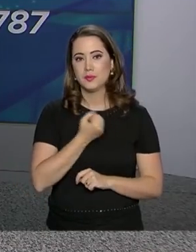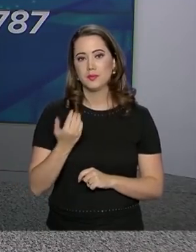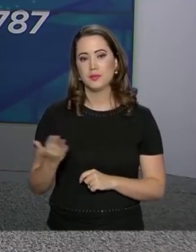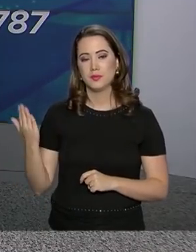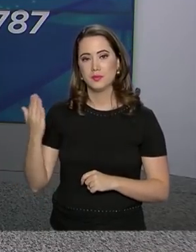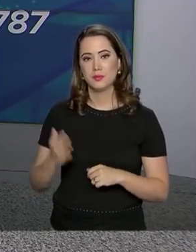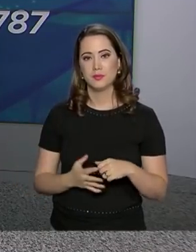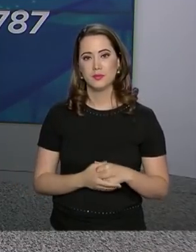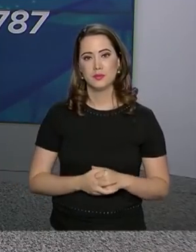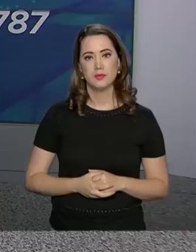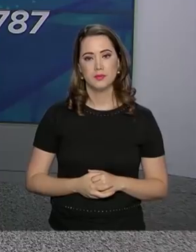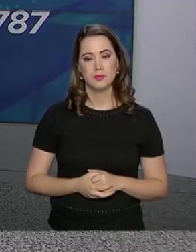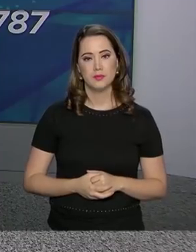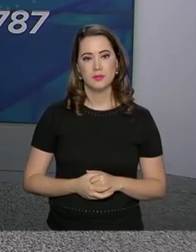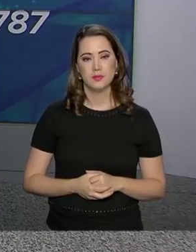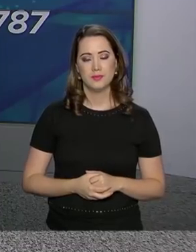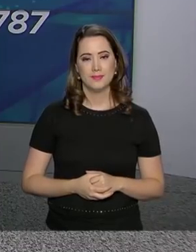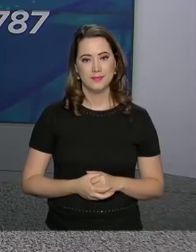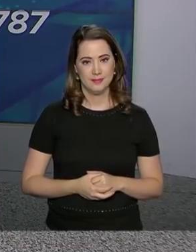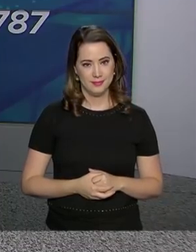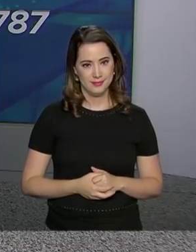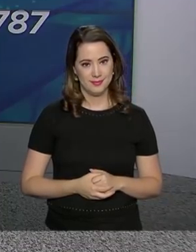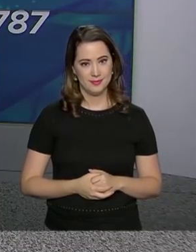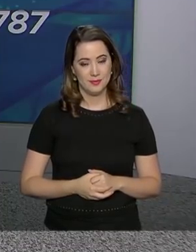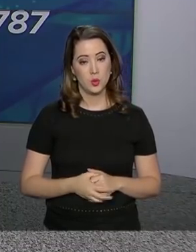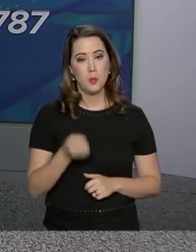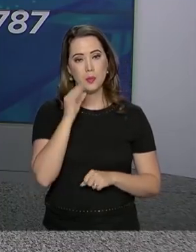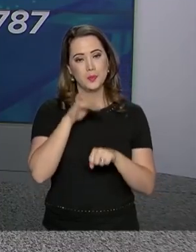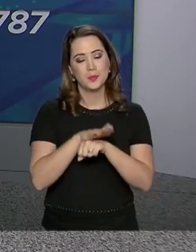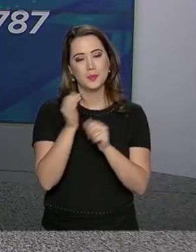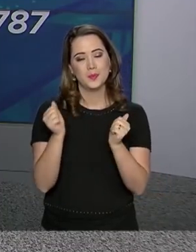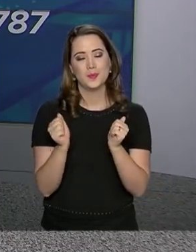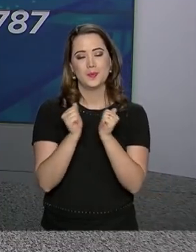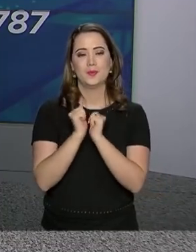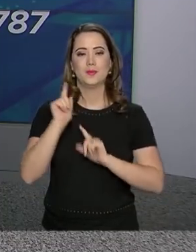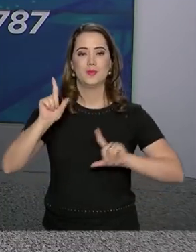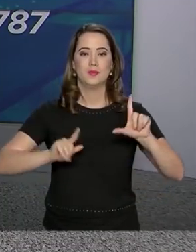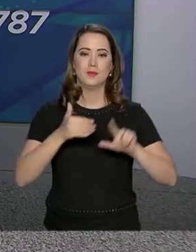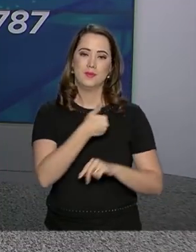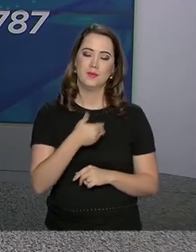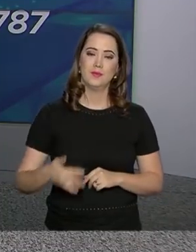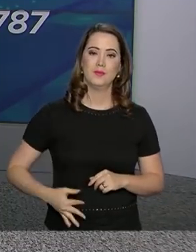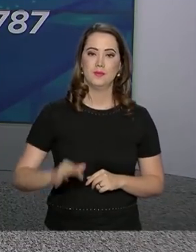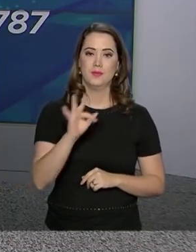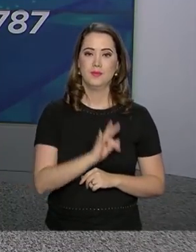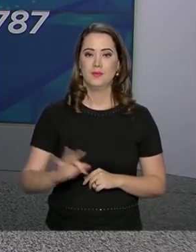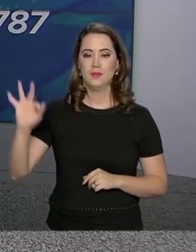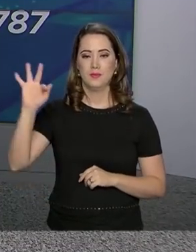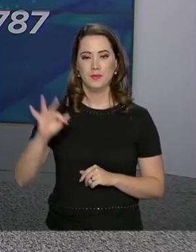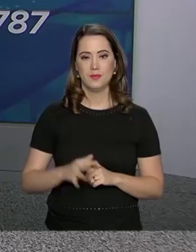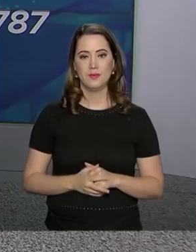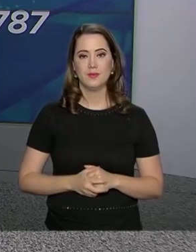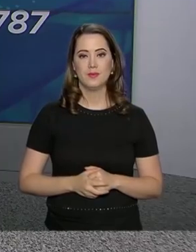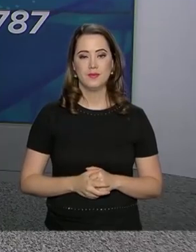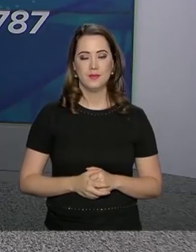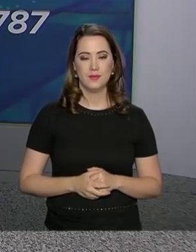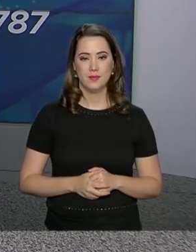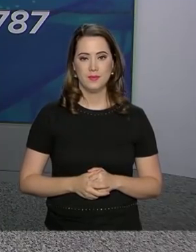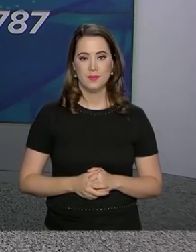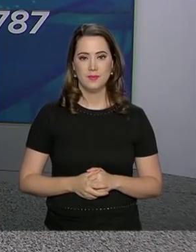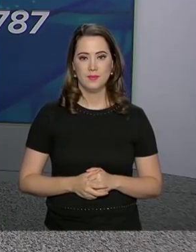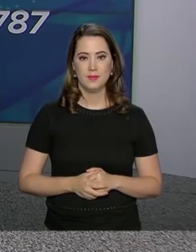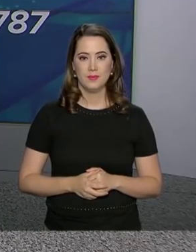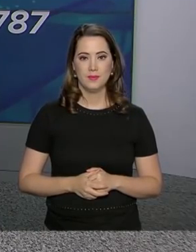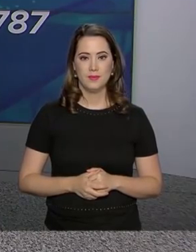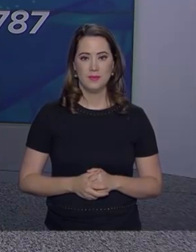99867 8787. Uma boa noite para você e continue com a gente aqui na NBR, a TV do Governo